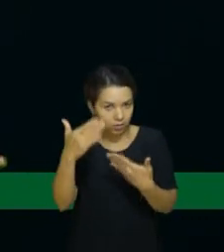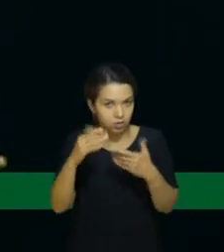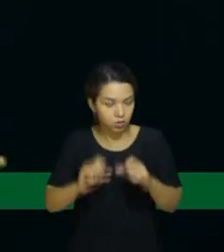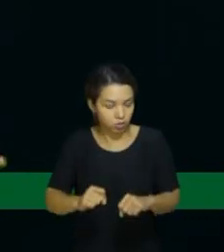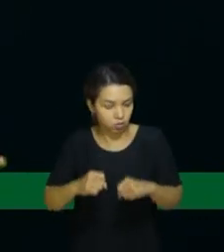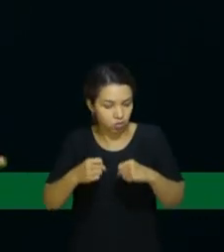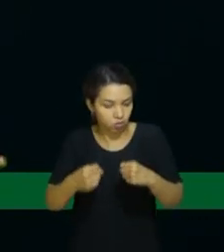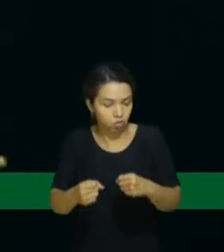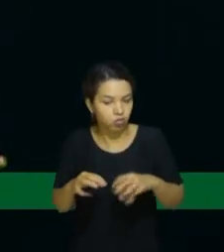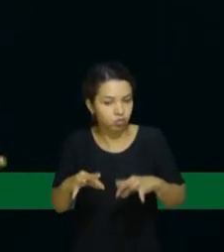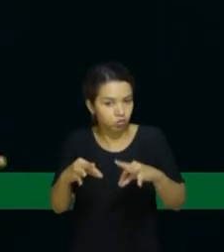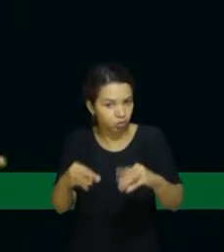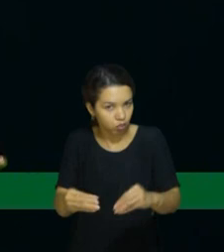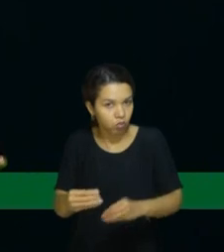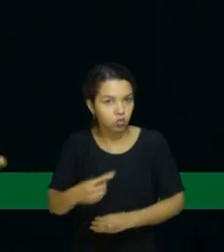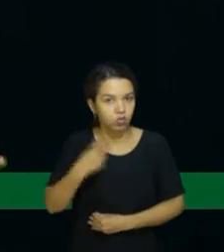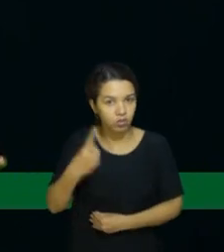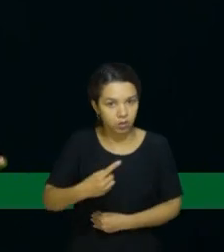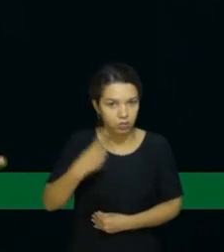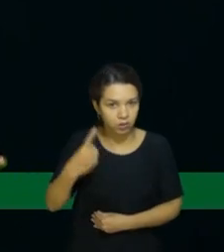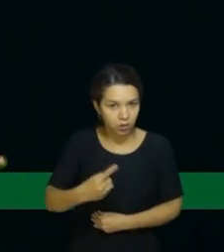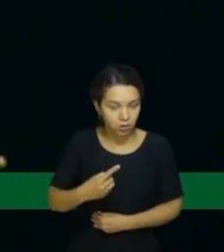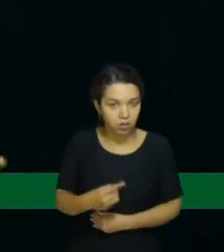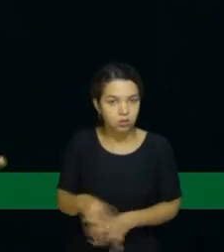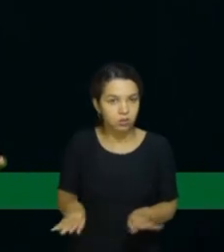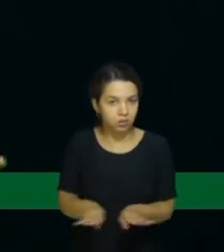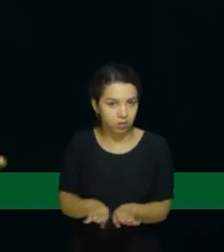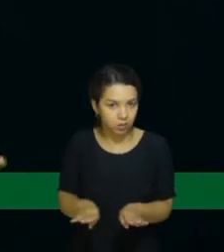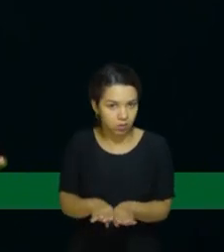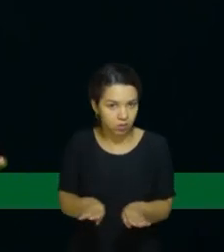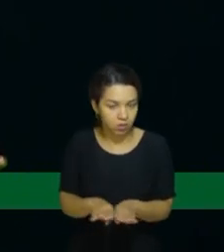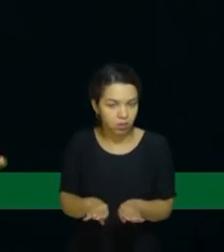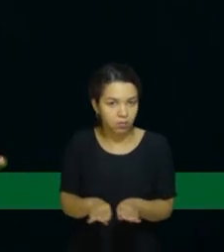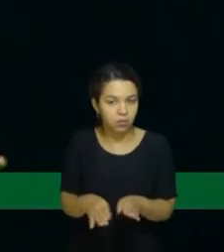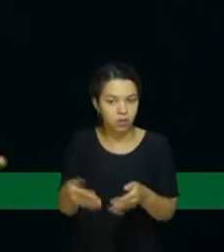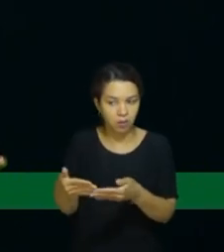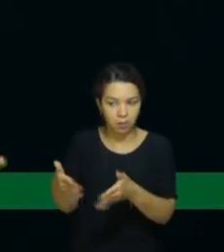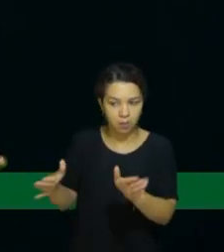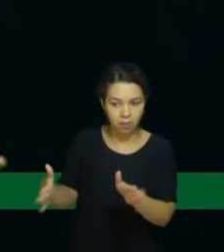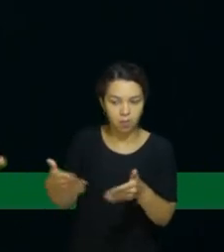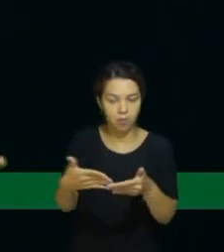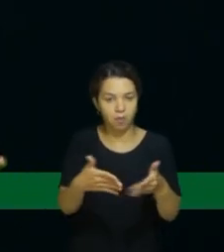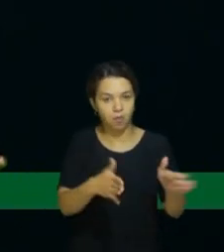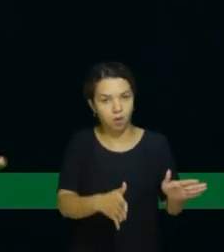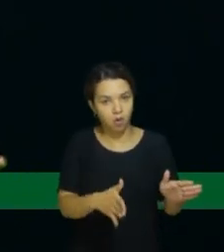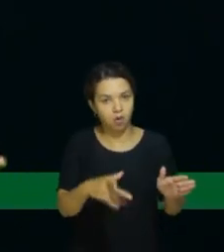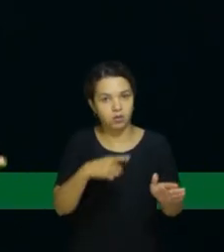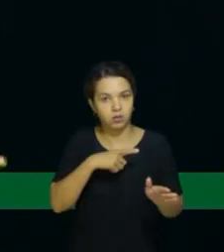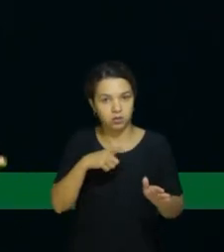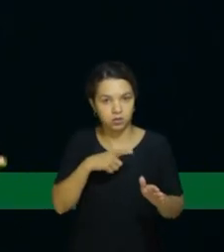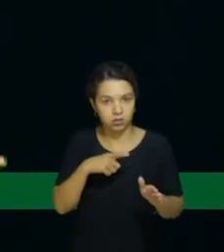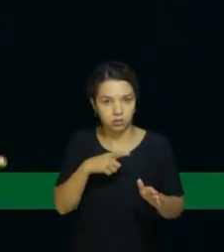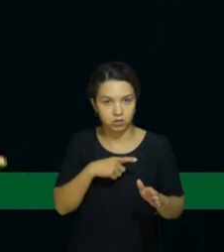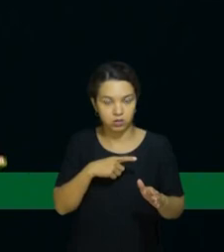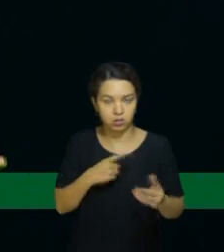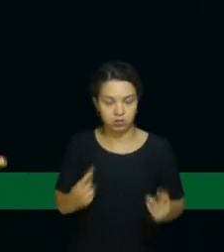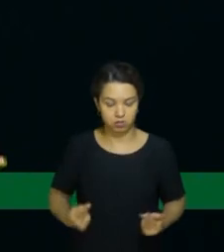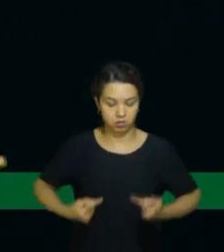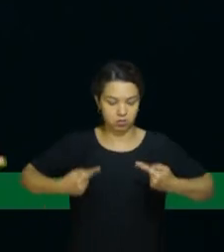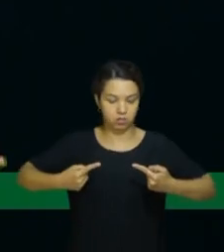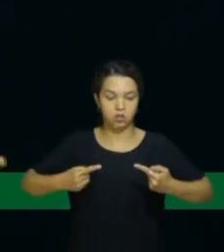de todos os deputados que estão também buscando Abrir portas que estão ao invés de acirrar os os